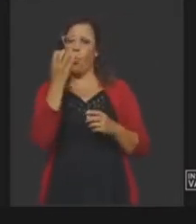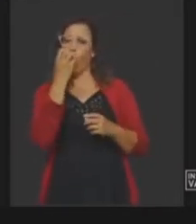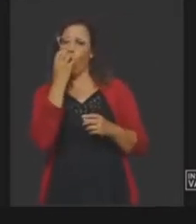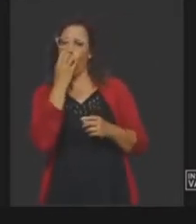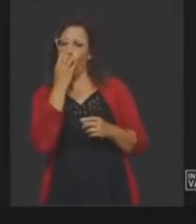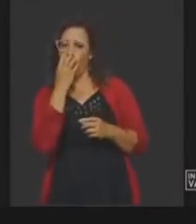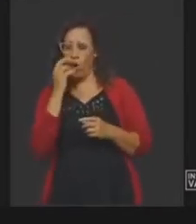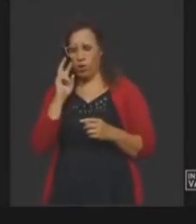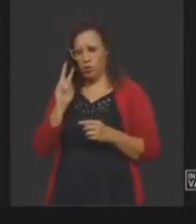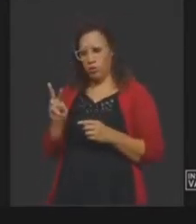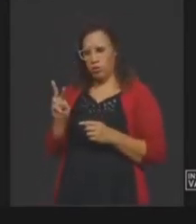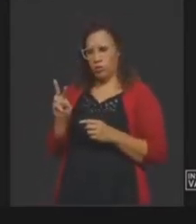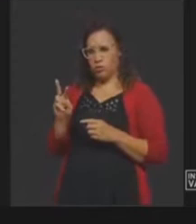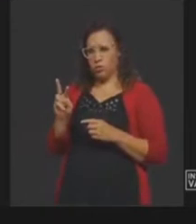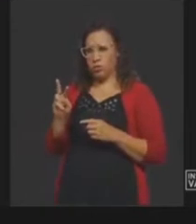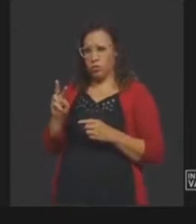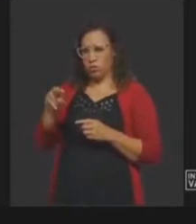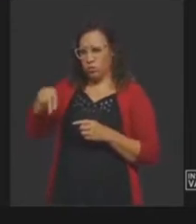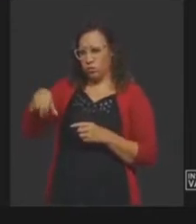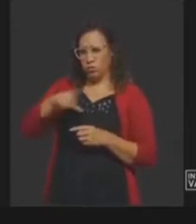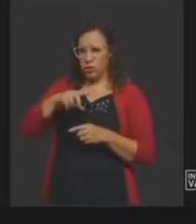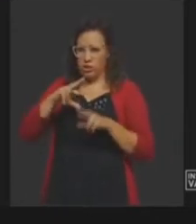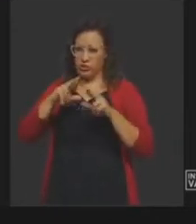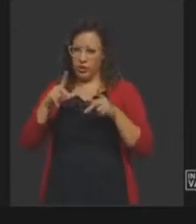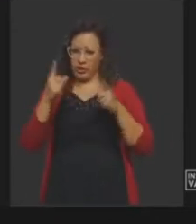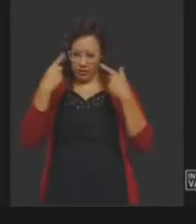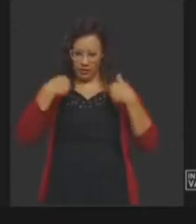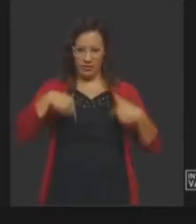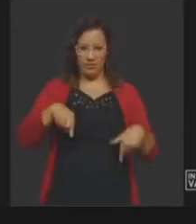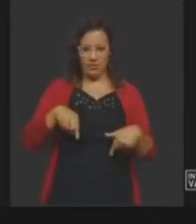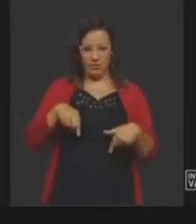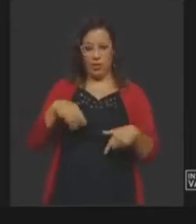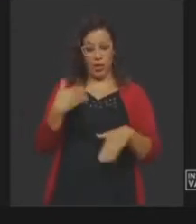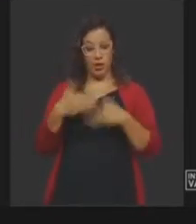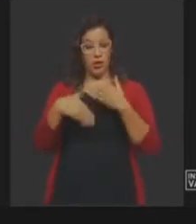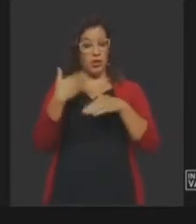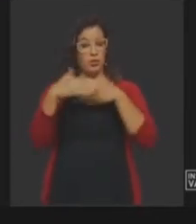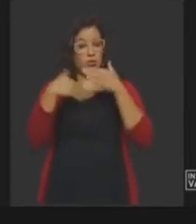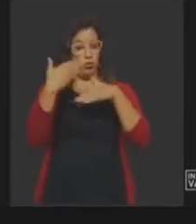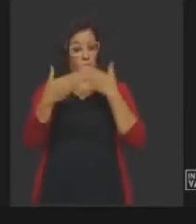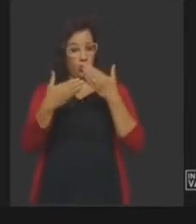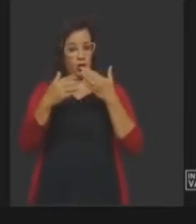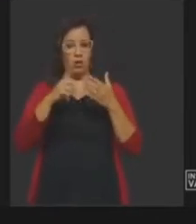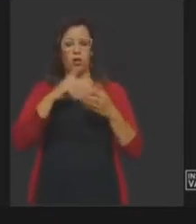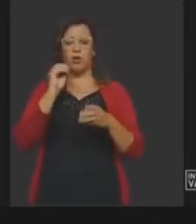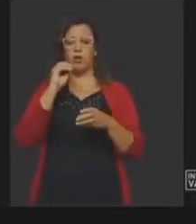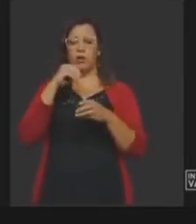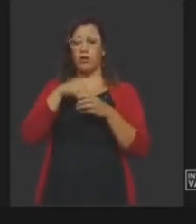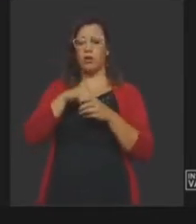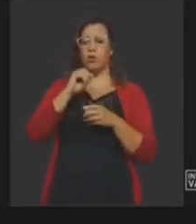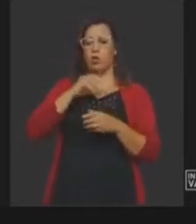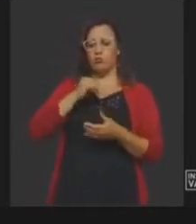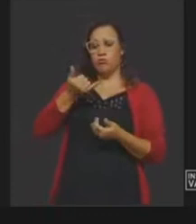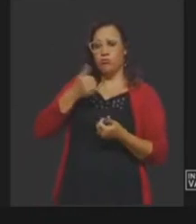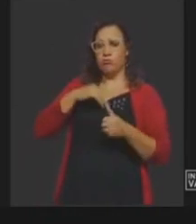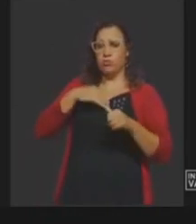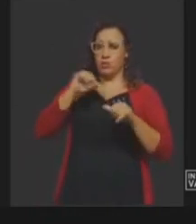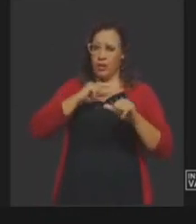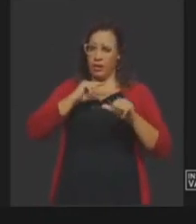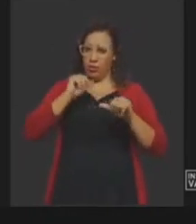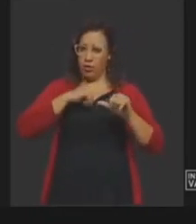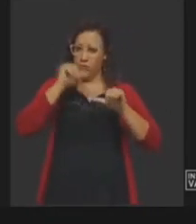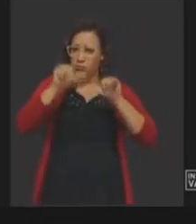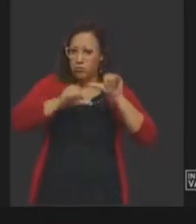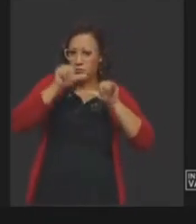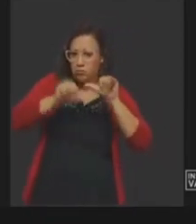basta olhar para os dois. Desenvolvimento, propriedades bioquímicas, eu estou falando de reações químicas que acontecem